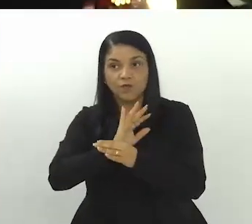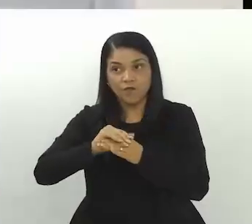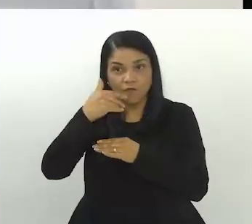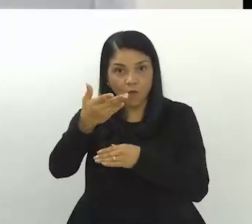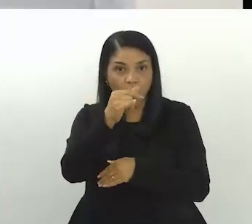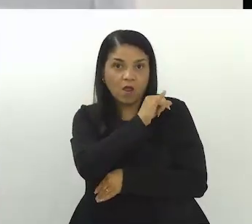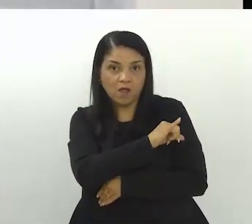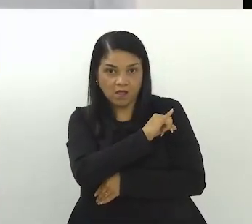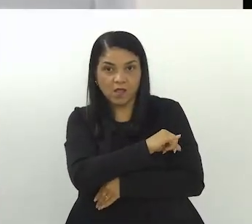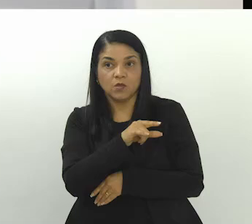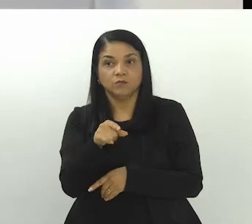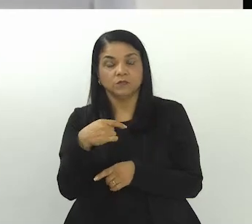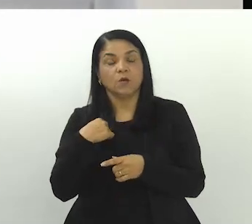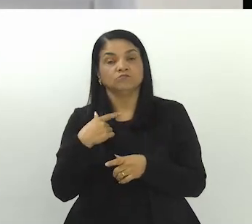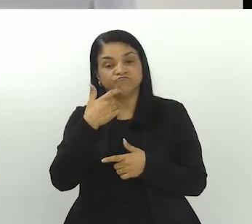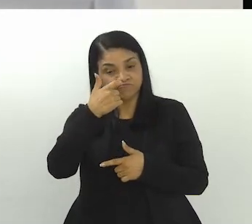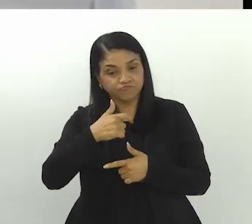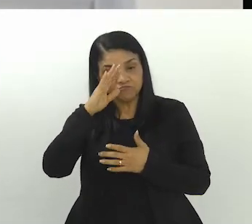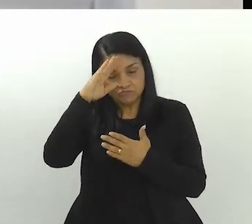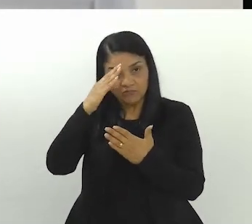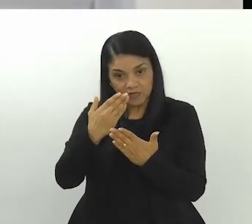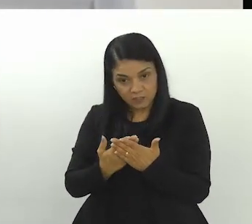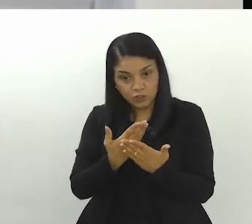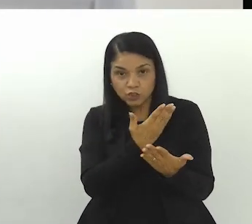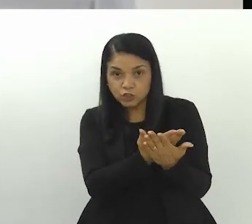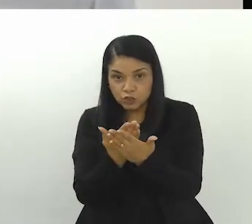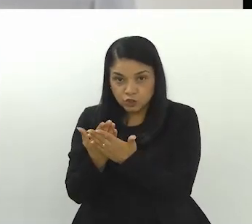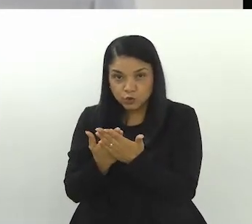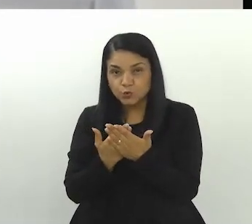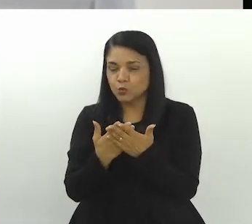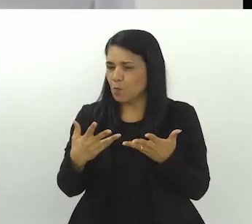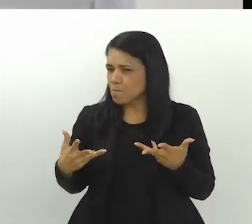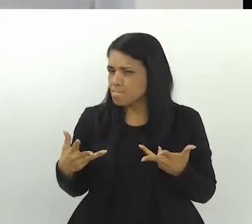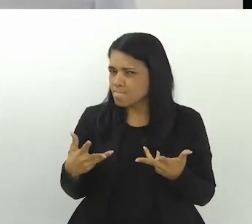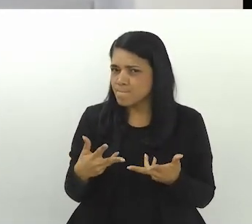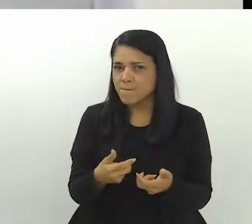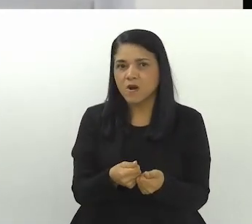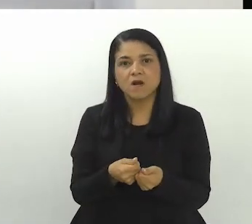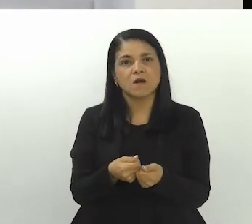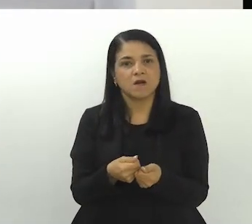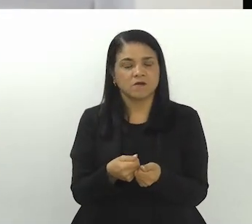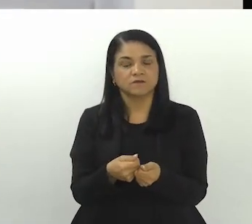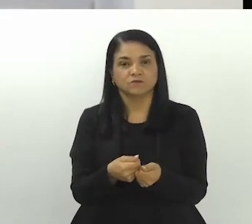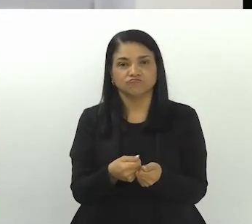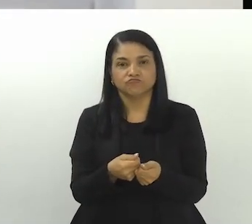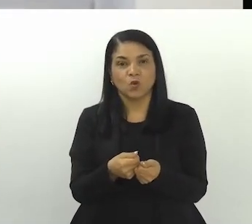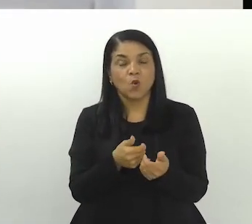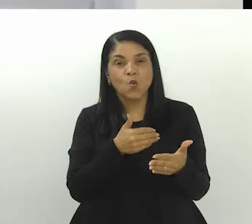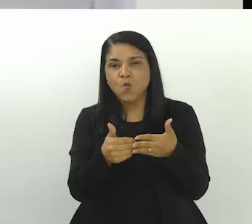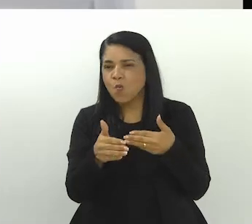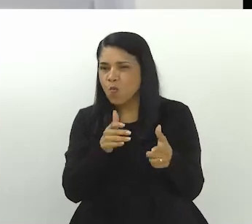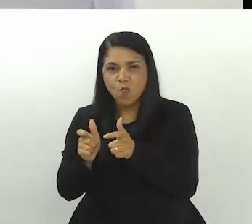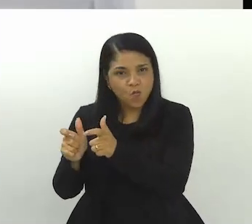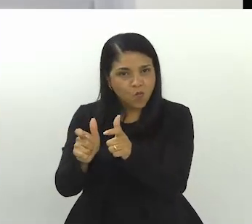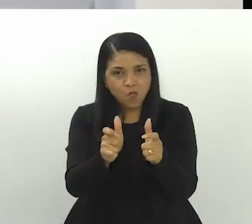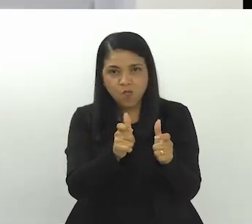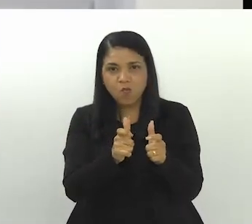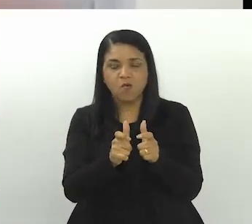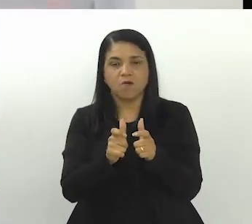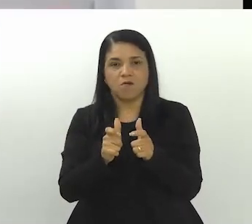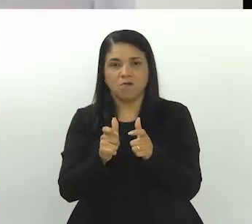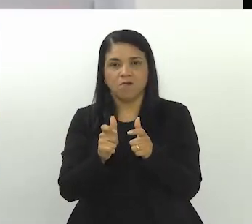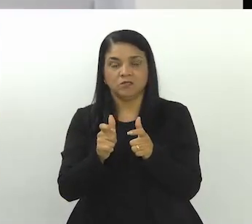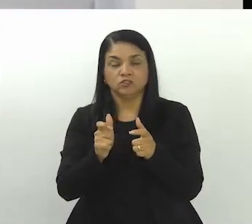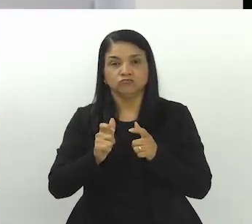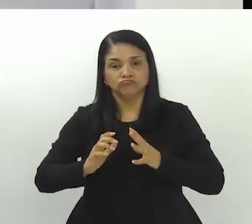Janeiro. Pois é, não, reforçando então o que eu havia dito, esse estudo ele é um estudo fantástico e eu acho que assim, em qualquer lugar